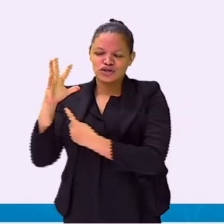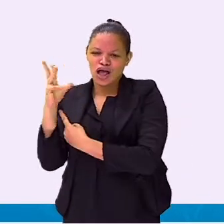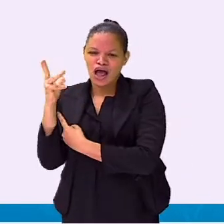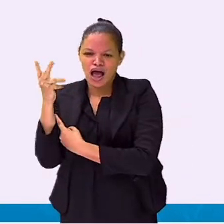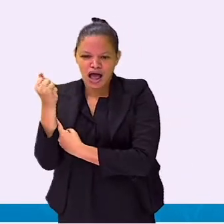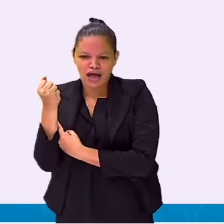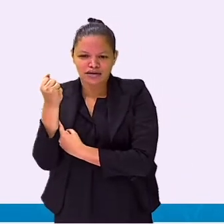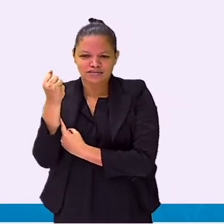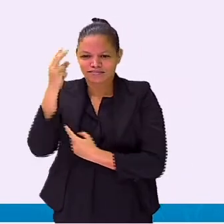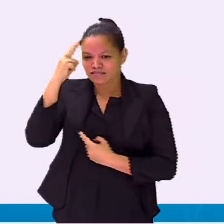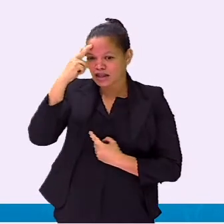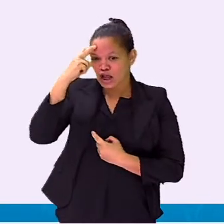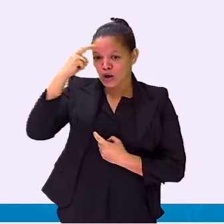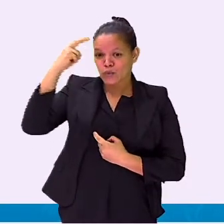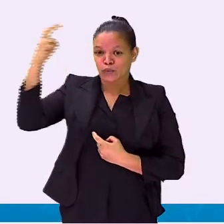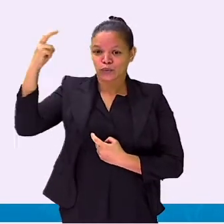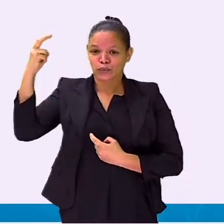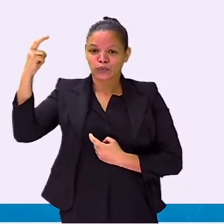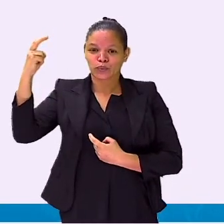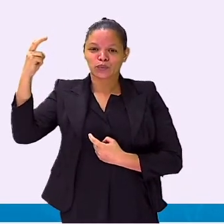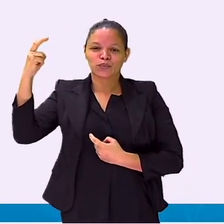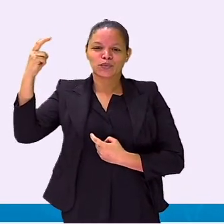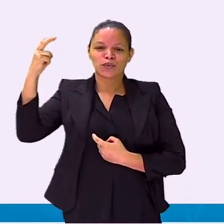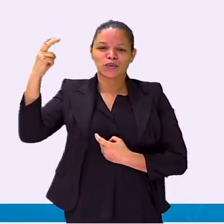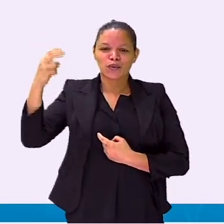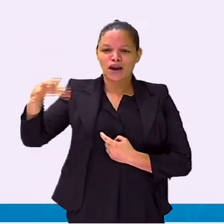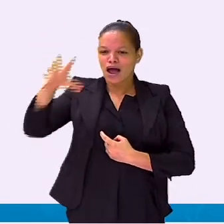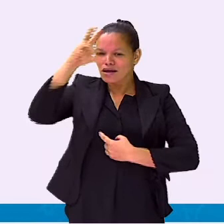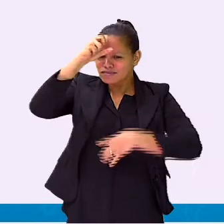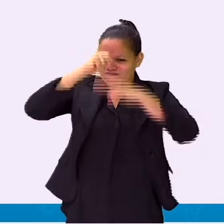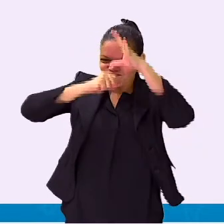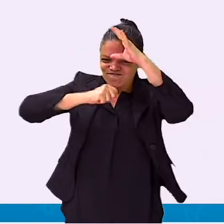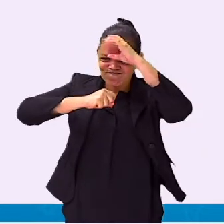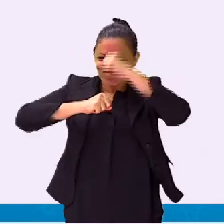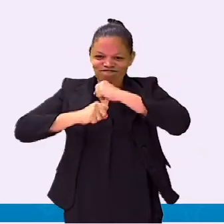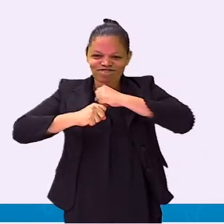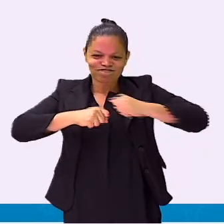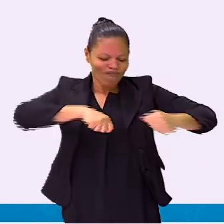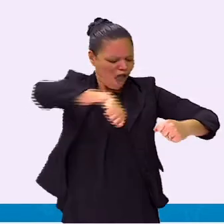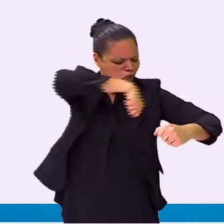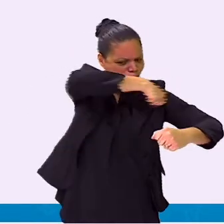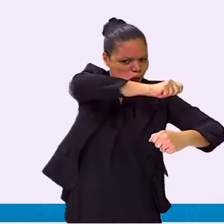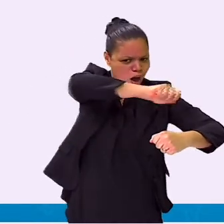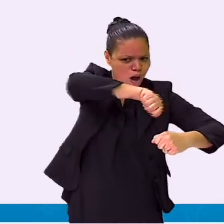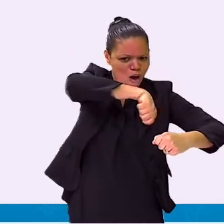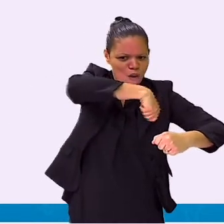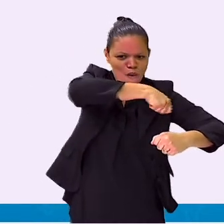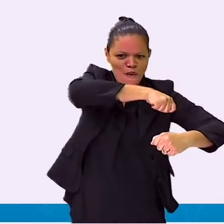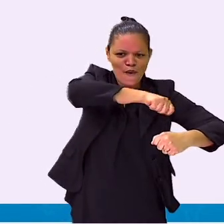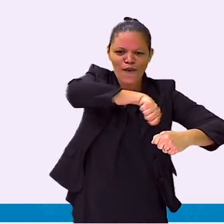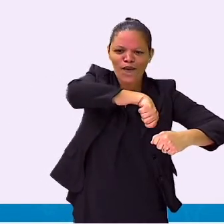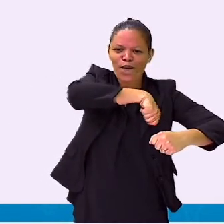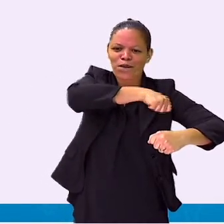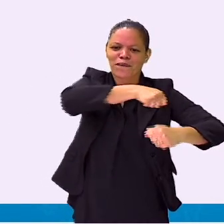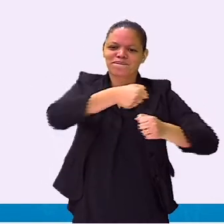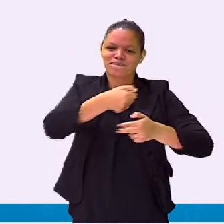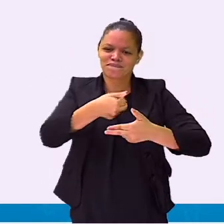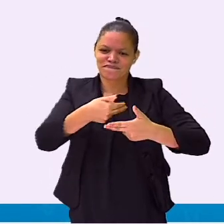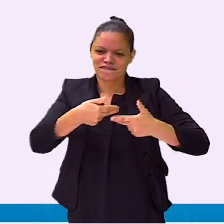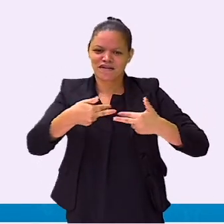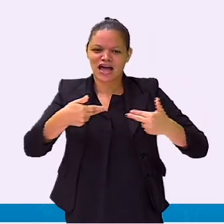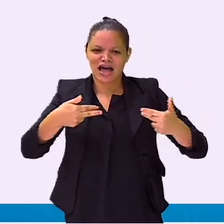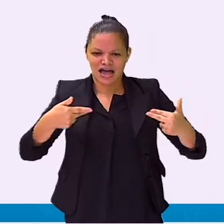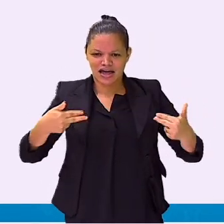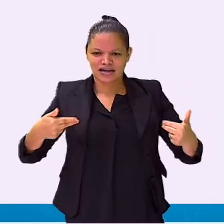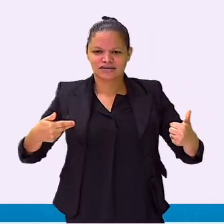itens semelhantes. Falando aqui sobre o nosso relevo, nós temos na nossa cidade, que faz parte do estado de Minas